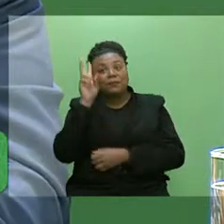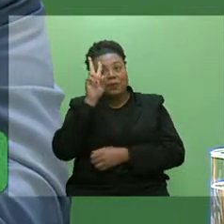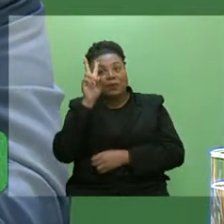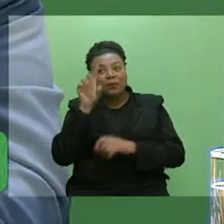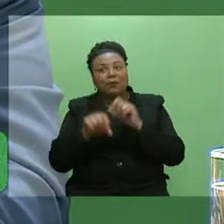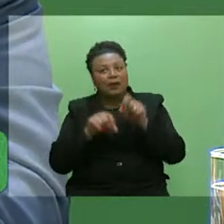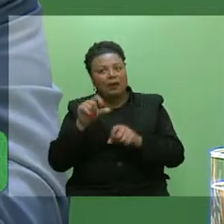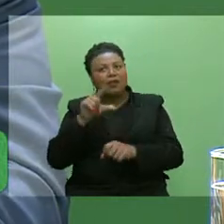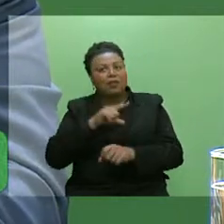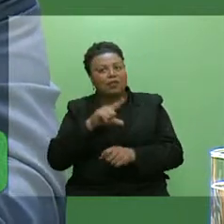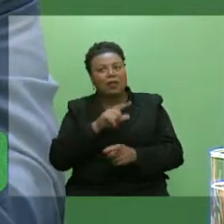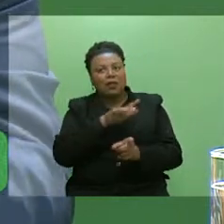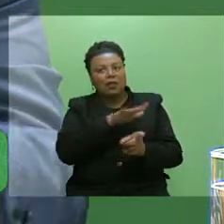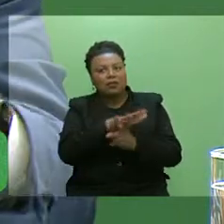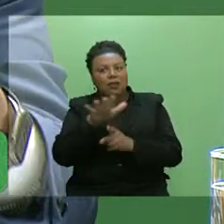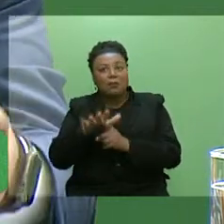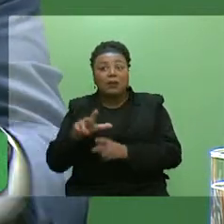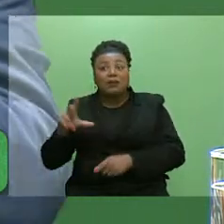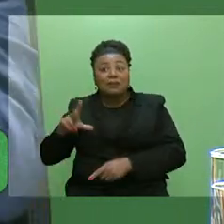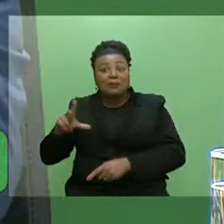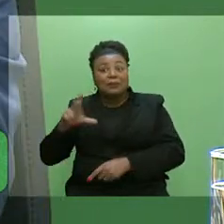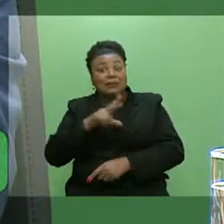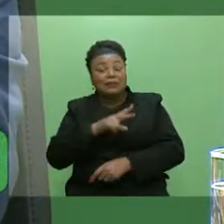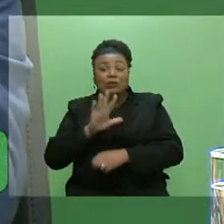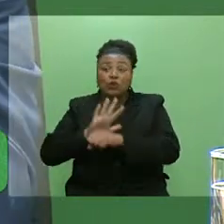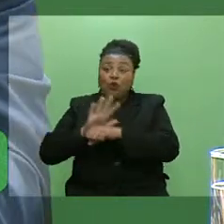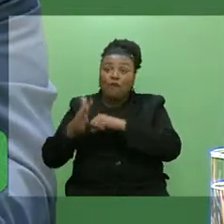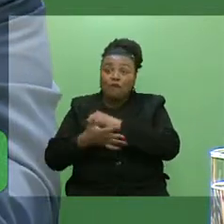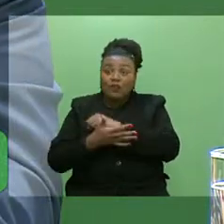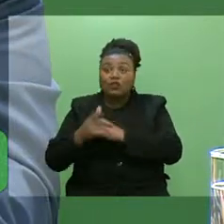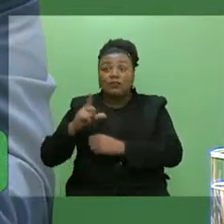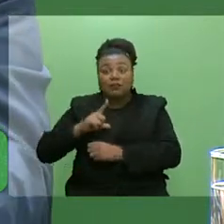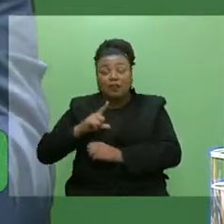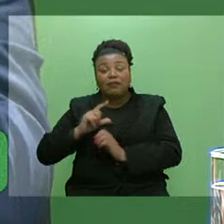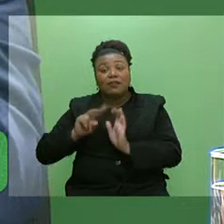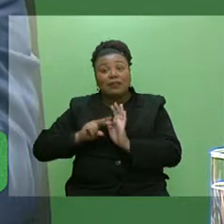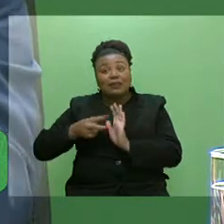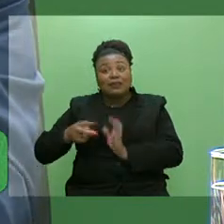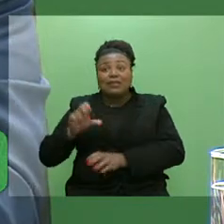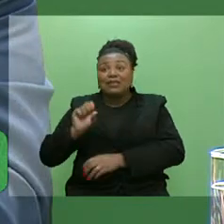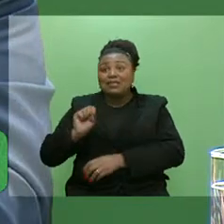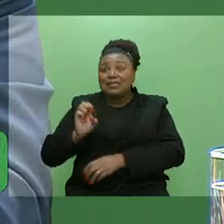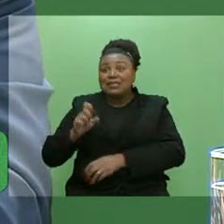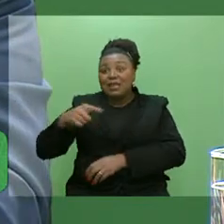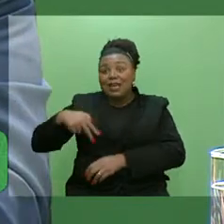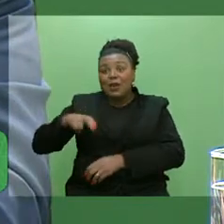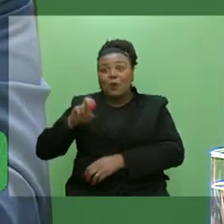há uma demanda de pacientes COVID com sequelas, não só na área